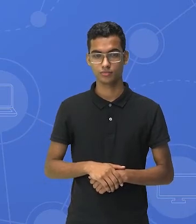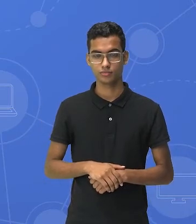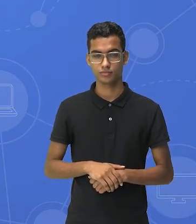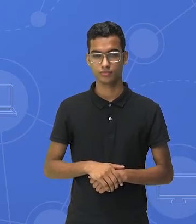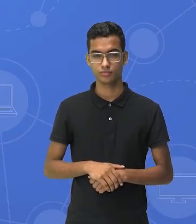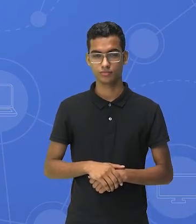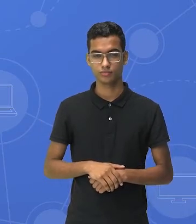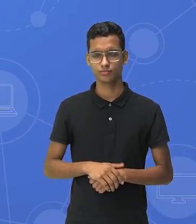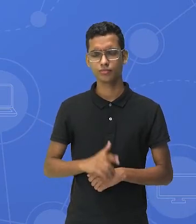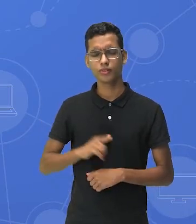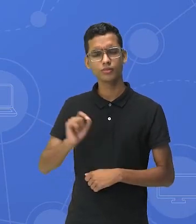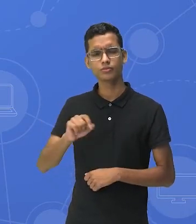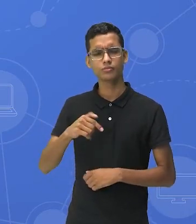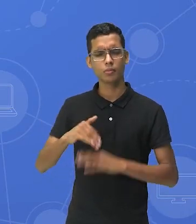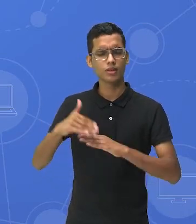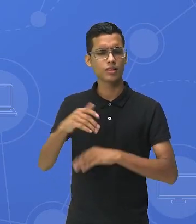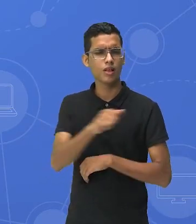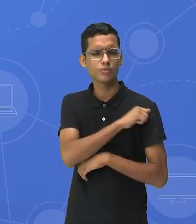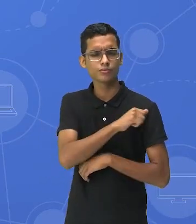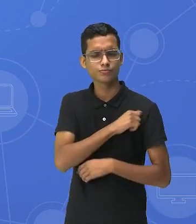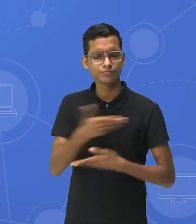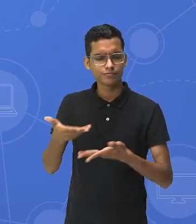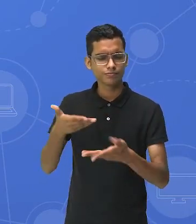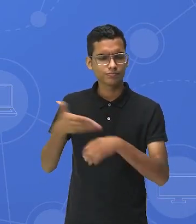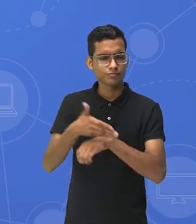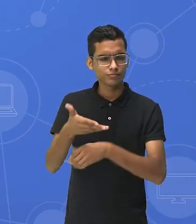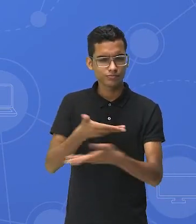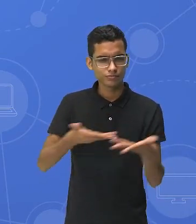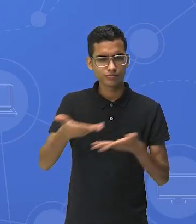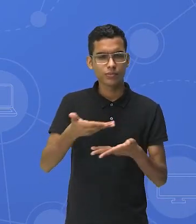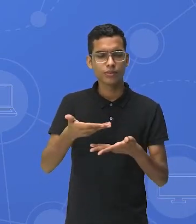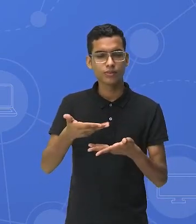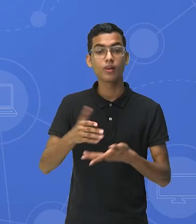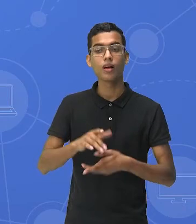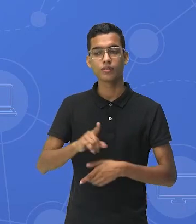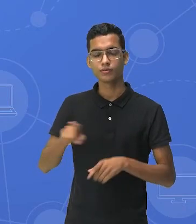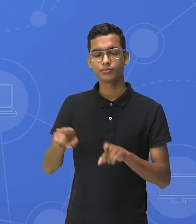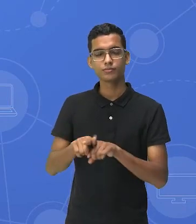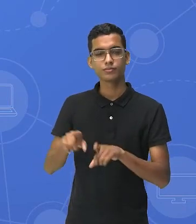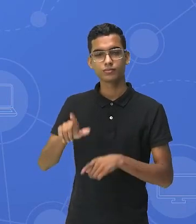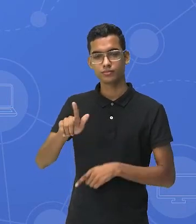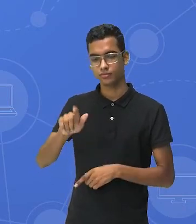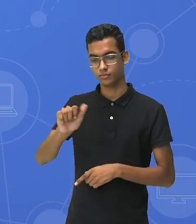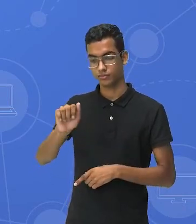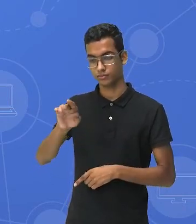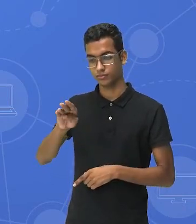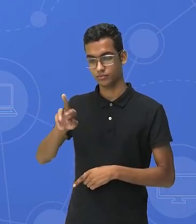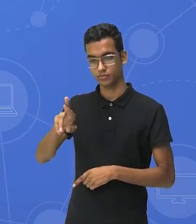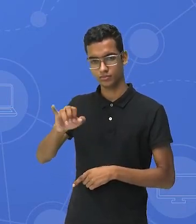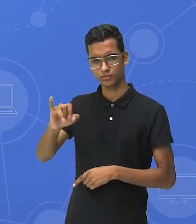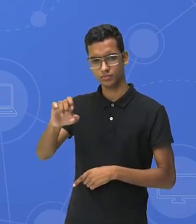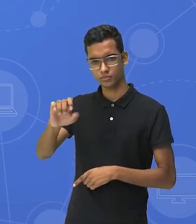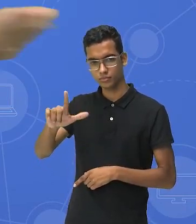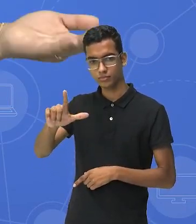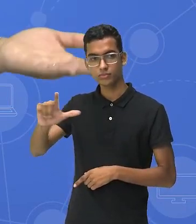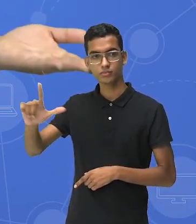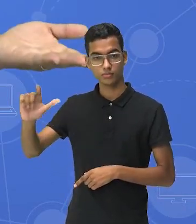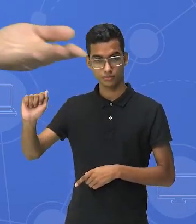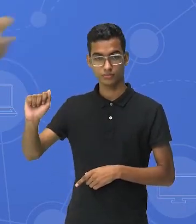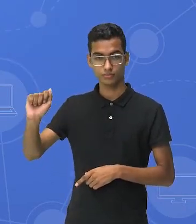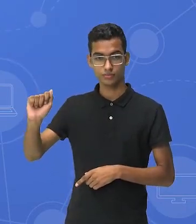está participando com a gente? A Gabriela. Vamos lá, Gabi. Você disse só bom dia. Cadê